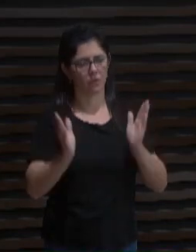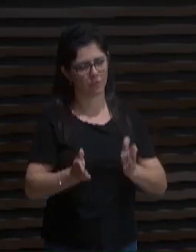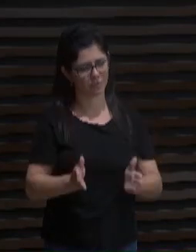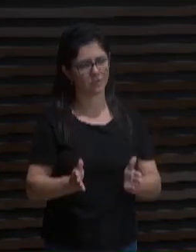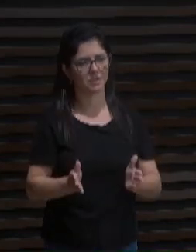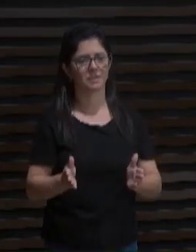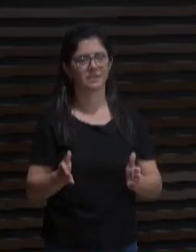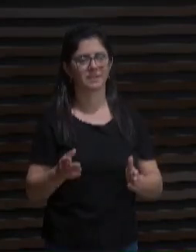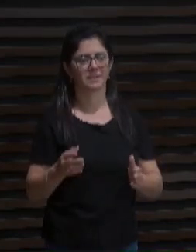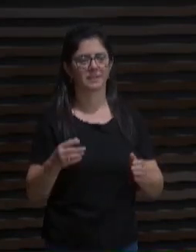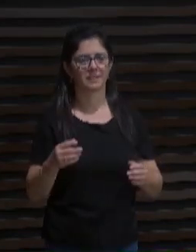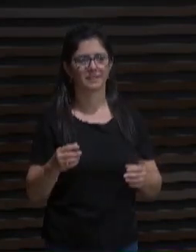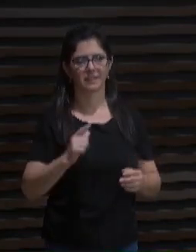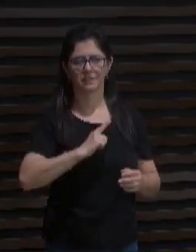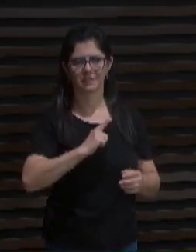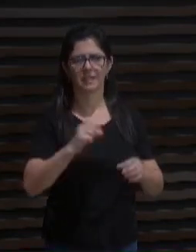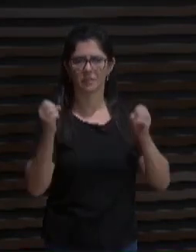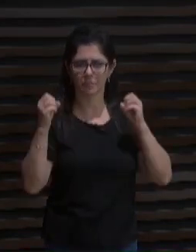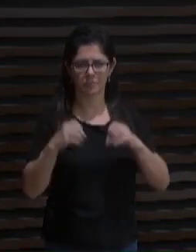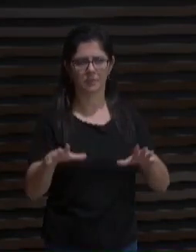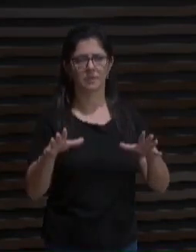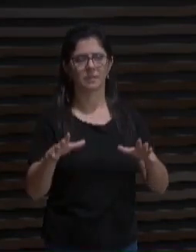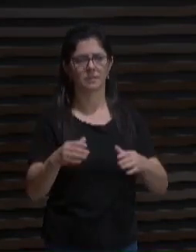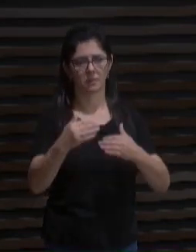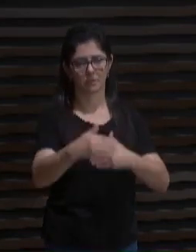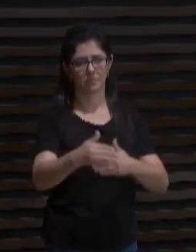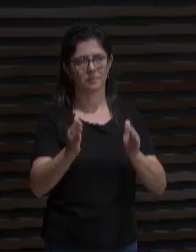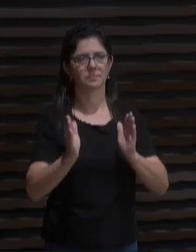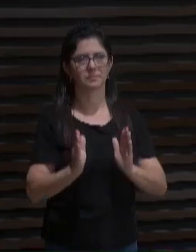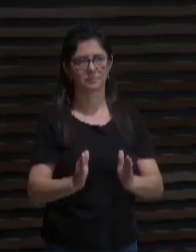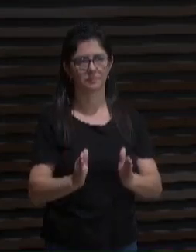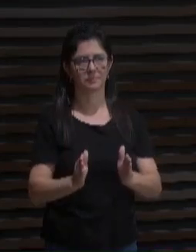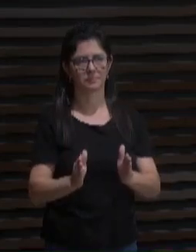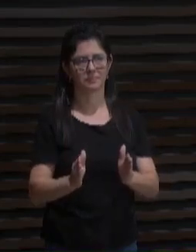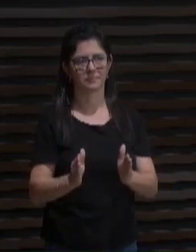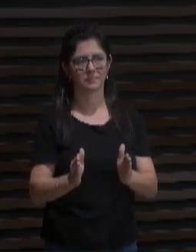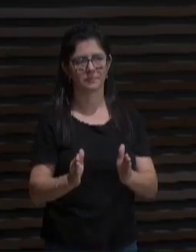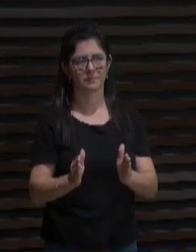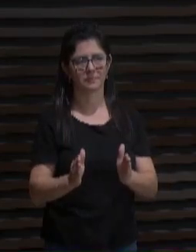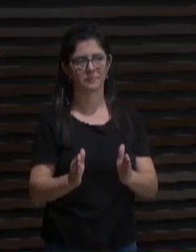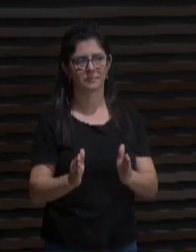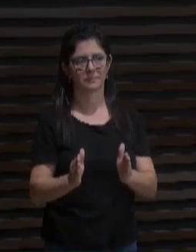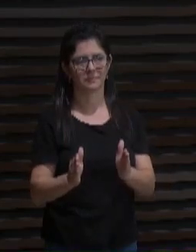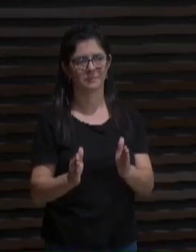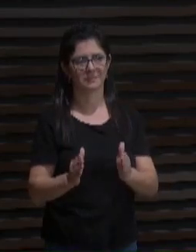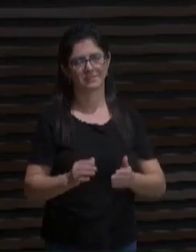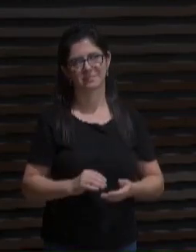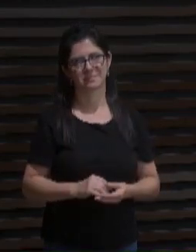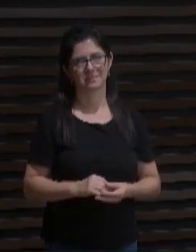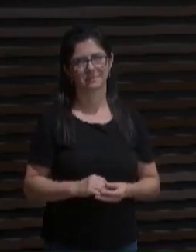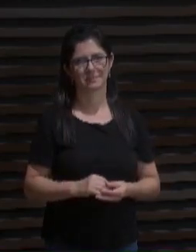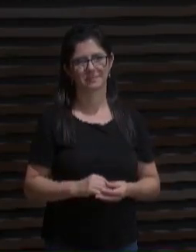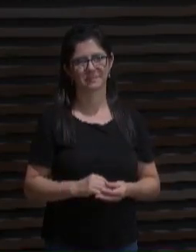Hoje nós vamos ter ali uma caixinha, já pedi uma caixa lá de papelão desse tamanho. Todas as moletas que vocês trouxeram hoje aqui para o culto